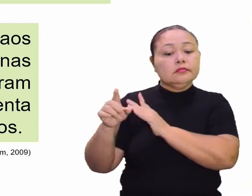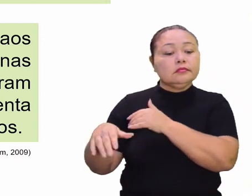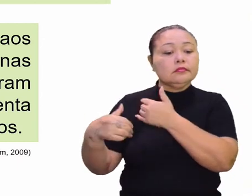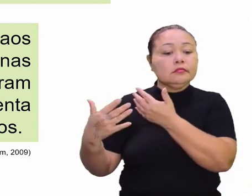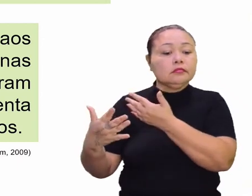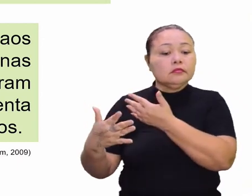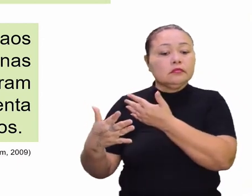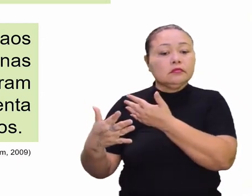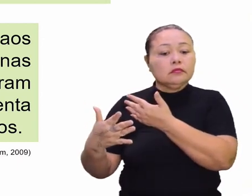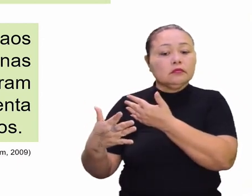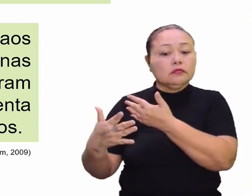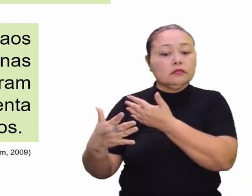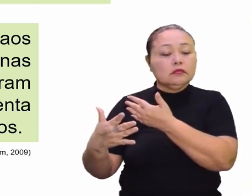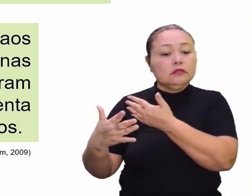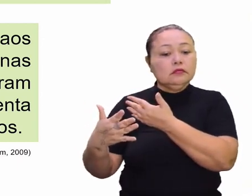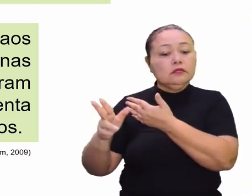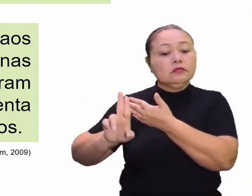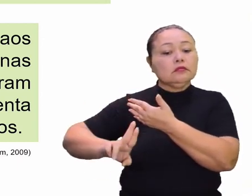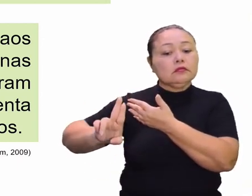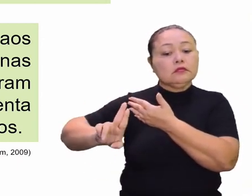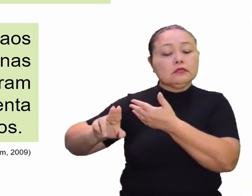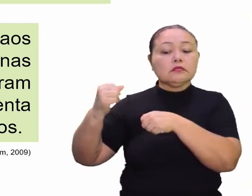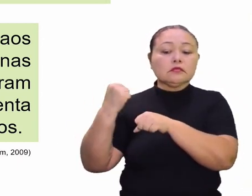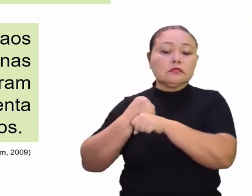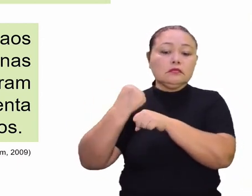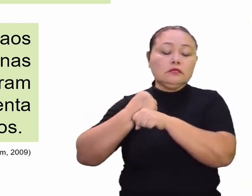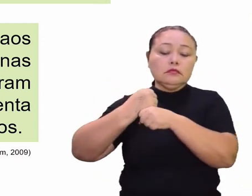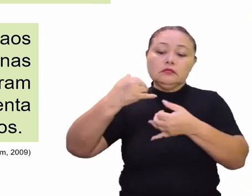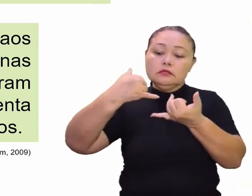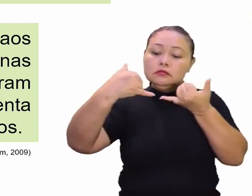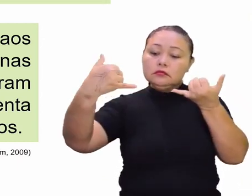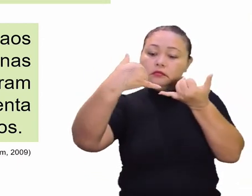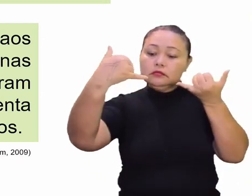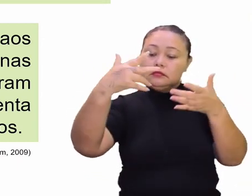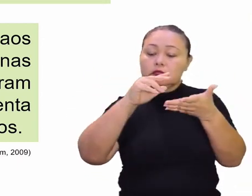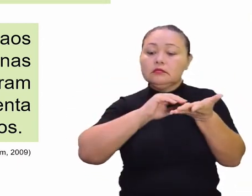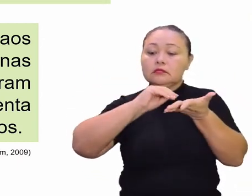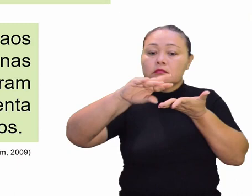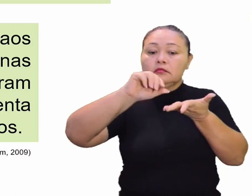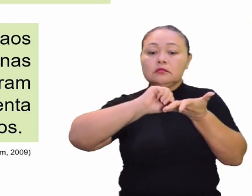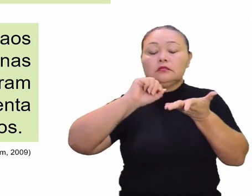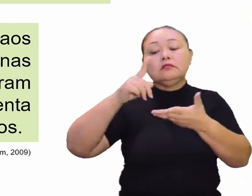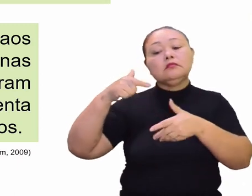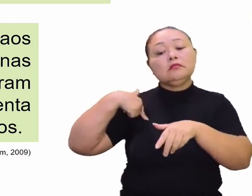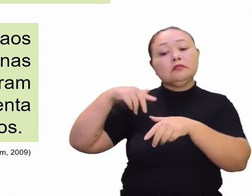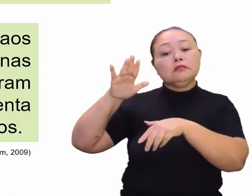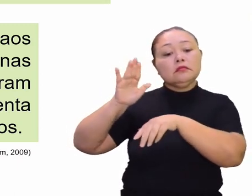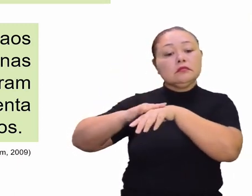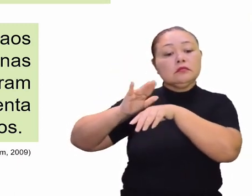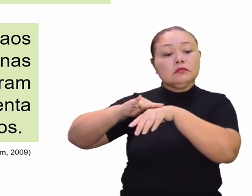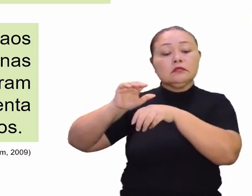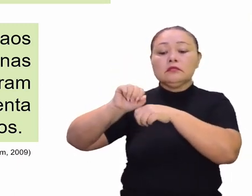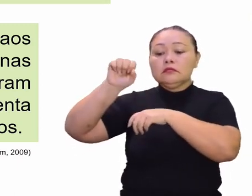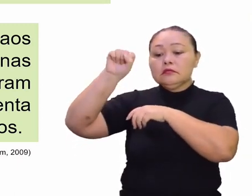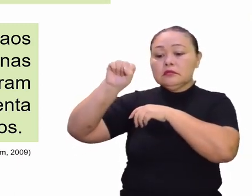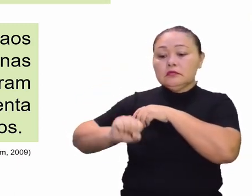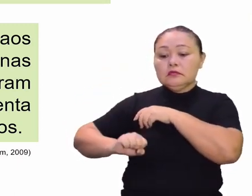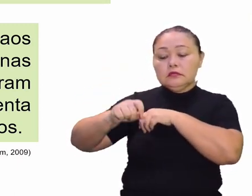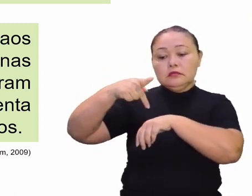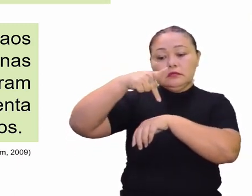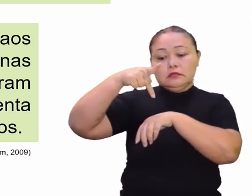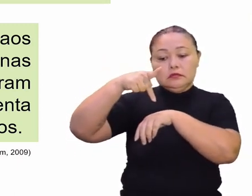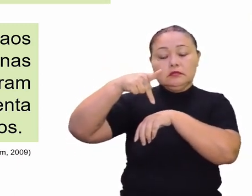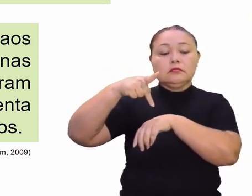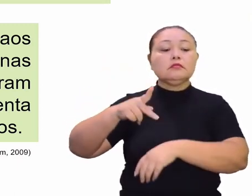Exatamente. E ele utilizou para essa construção das linhas telegráficas mão de obra principalmente lá do